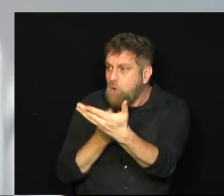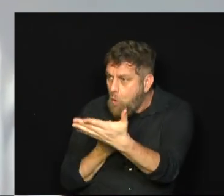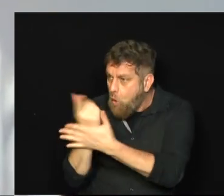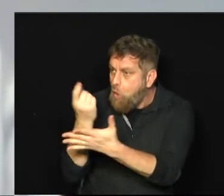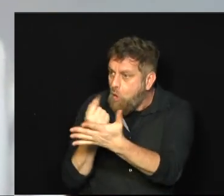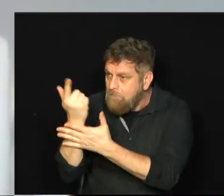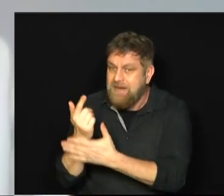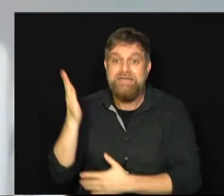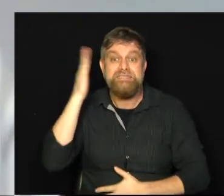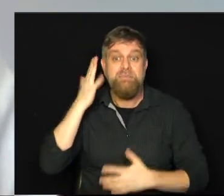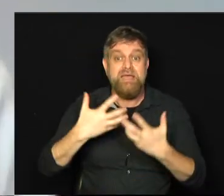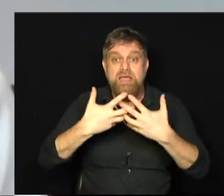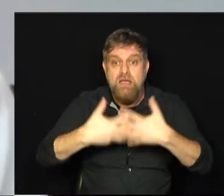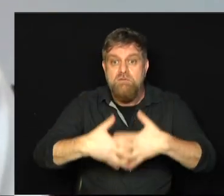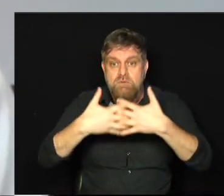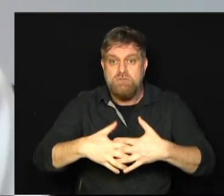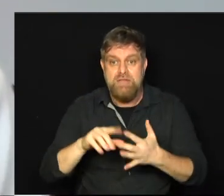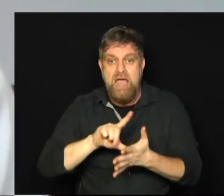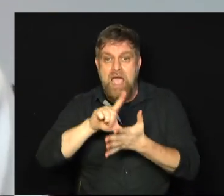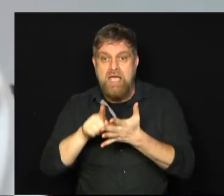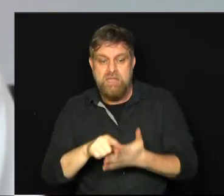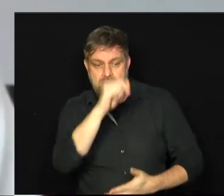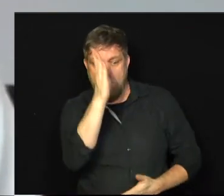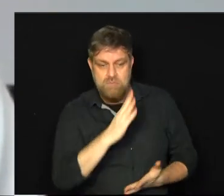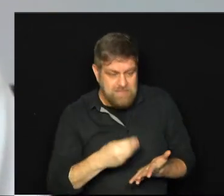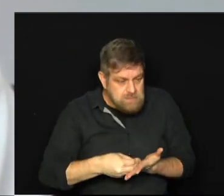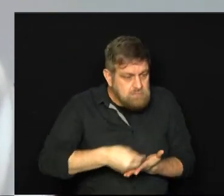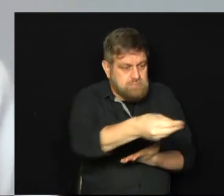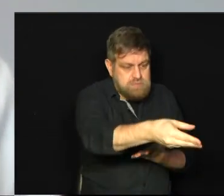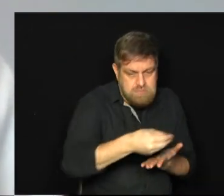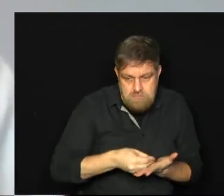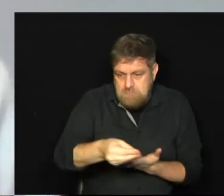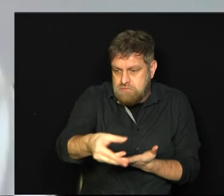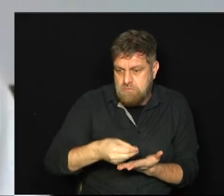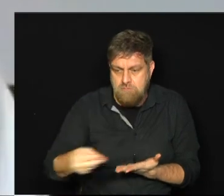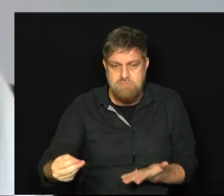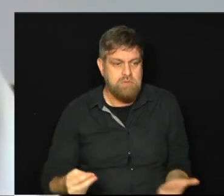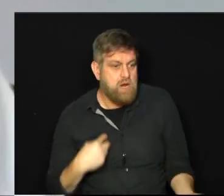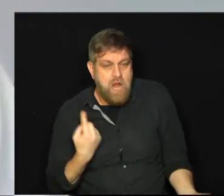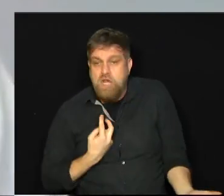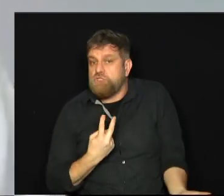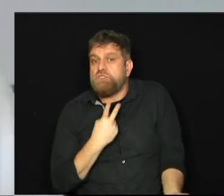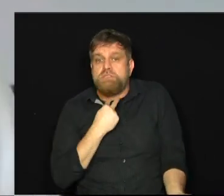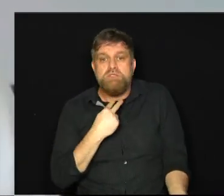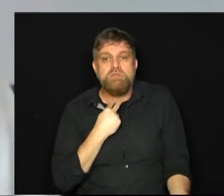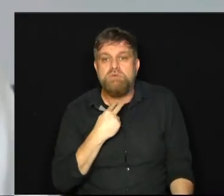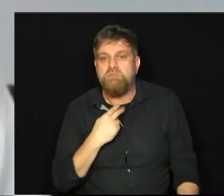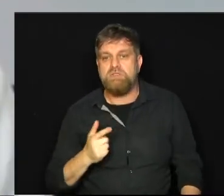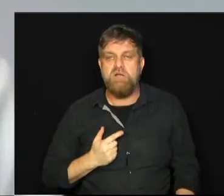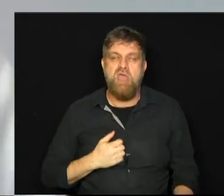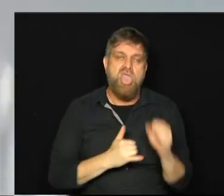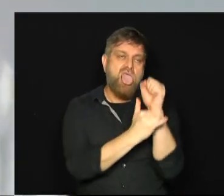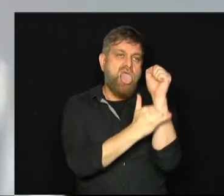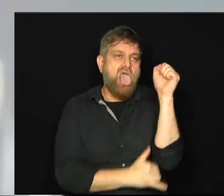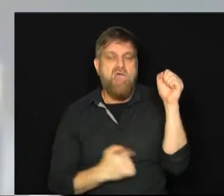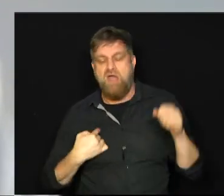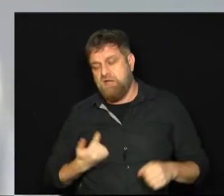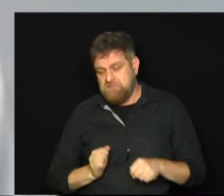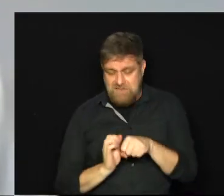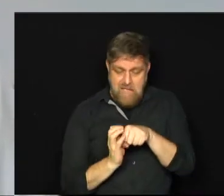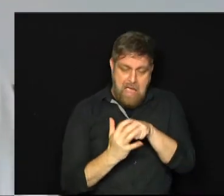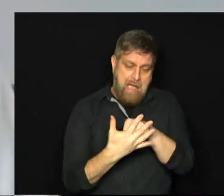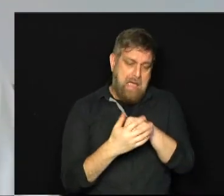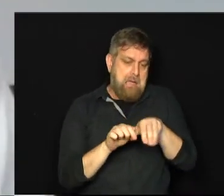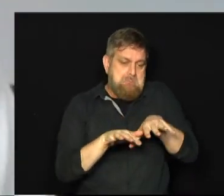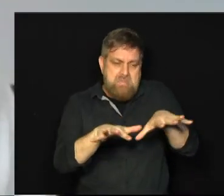com eficácia garantida e distribuir aqui no Brasil. Nós não podemos usar um argumento, assim, a pandemia